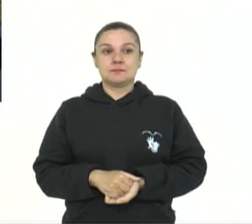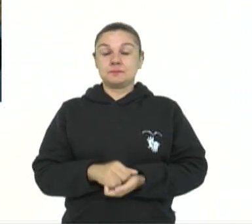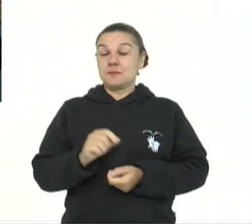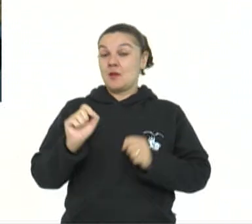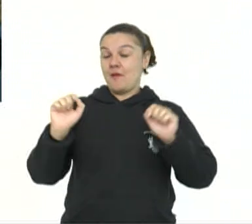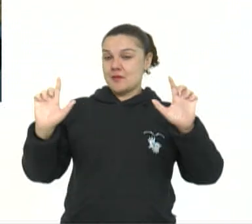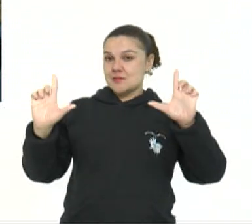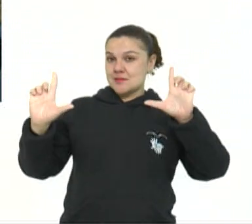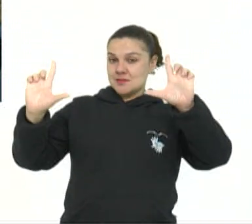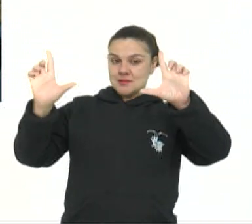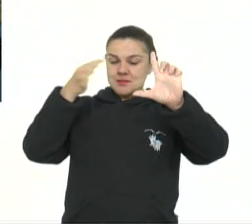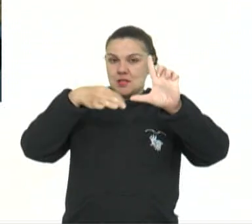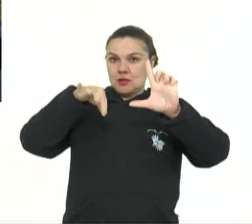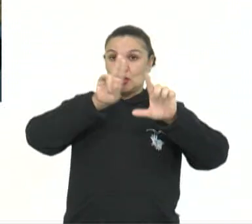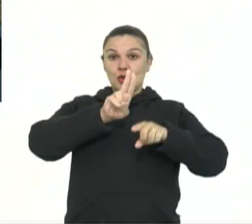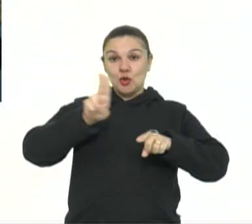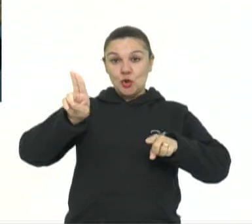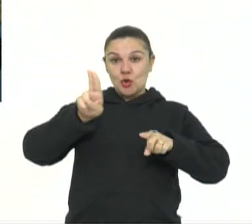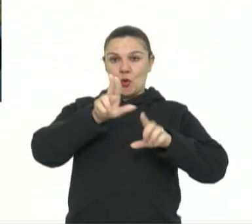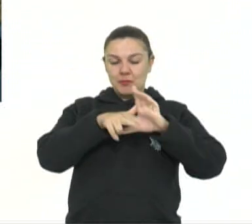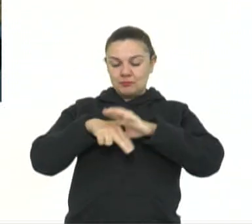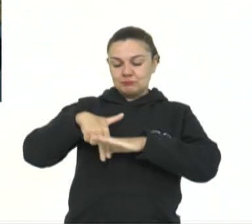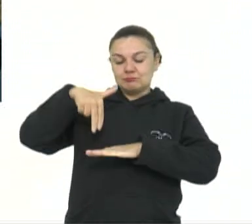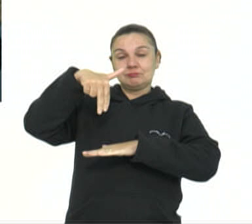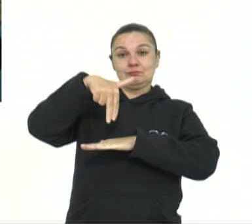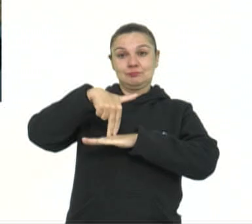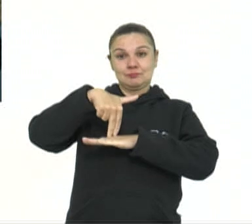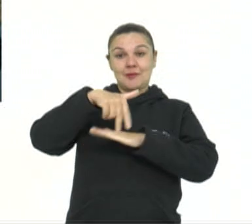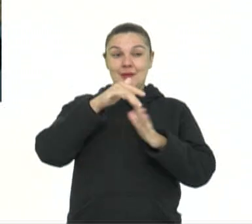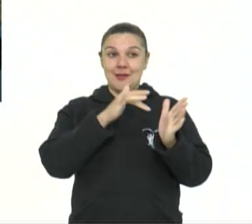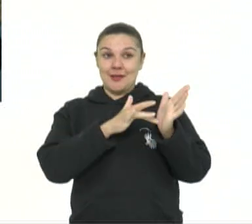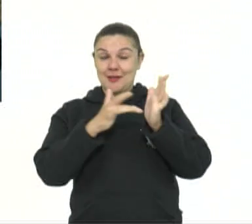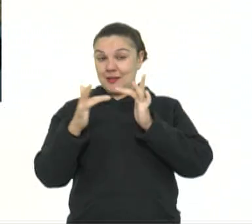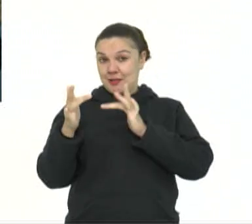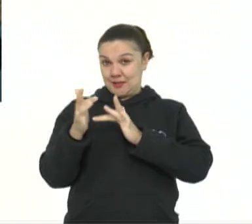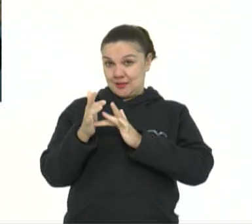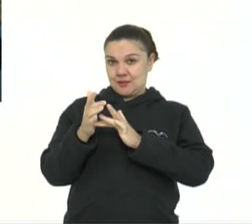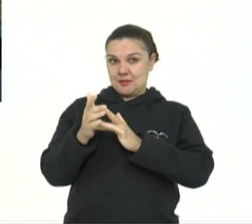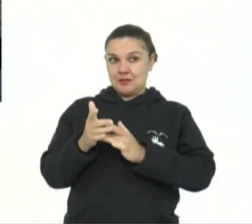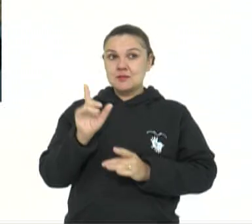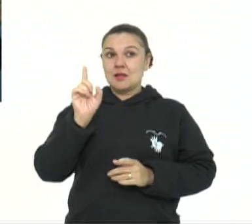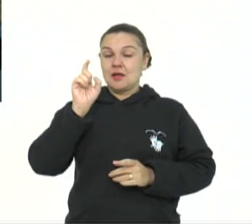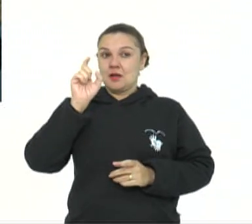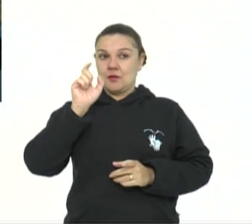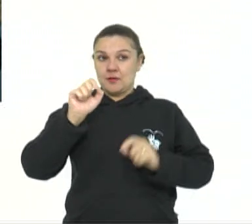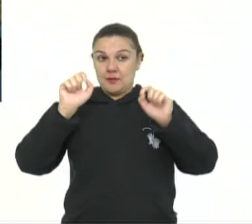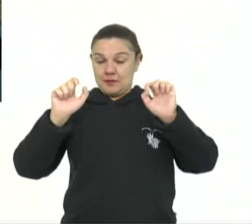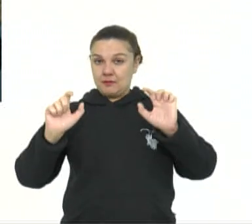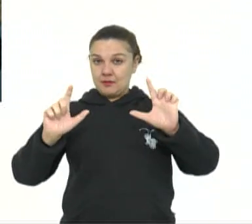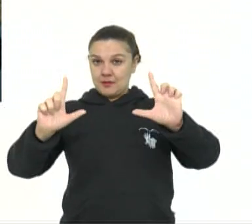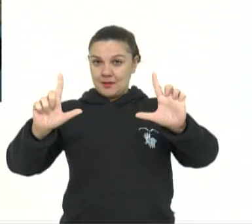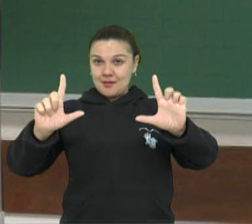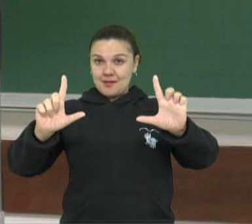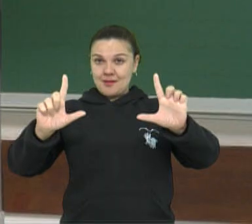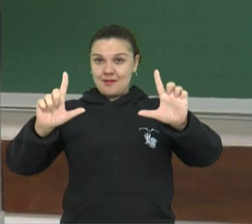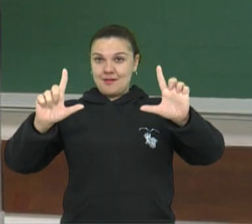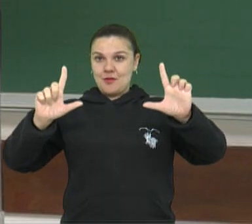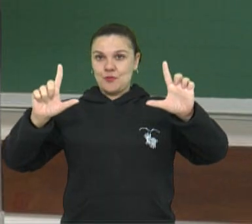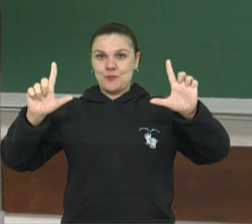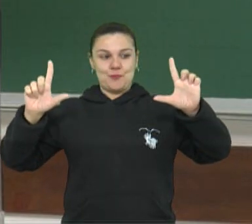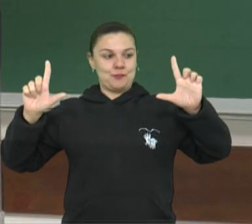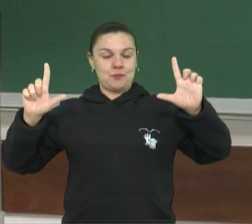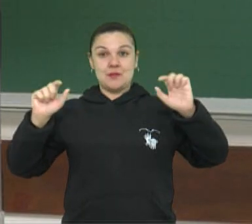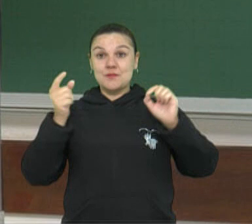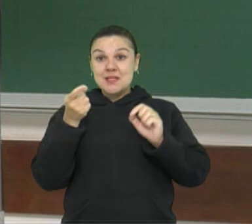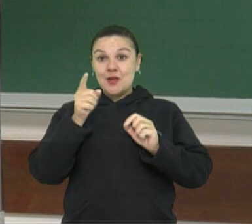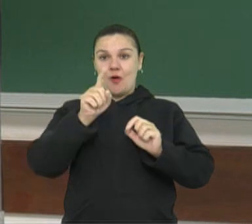Essa tela, ela se chama Ressurreição de Cristo, tá? Quando você lança um mouse sobre ela, ela dá um